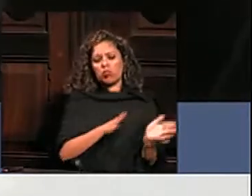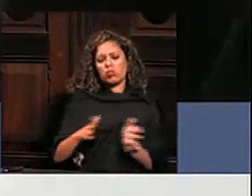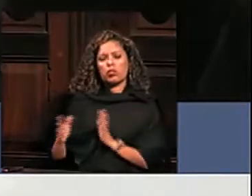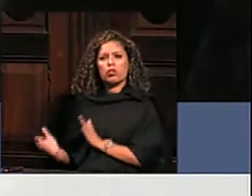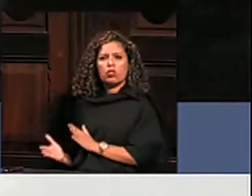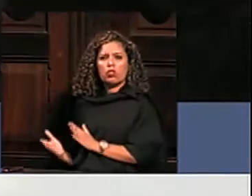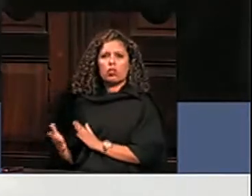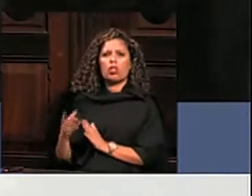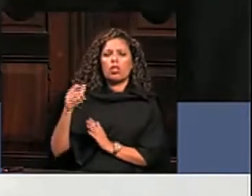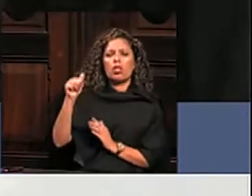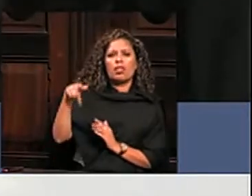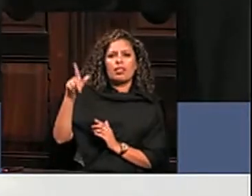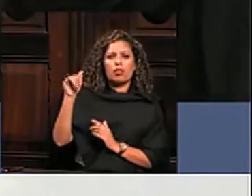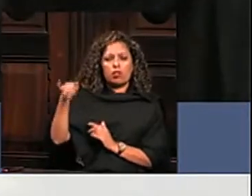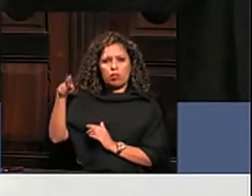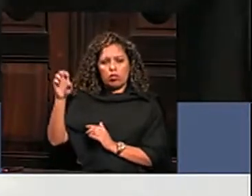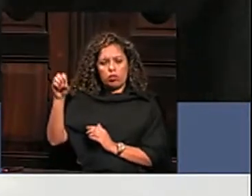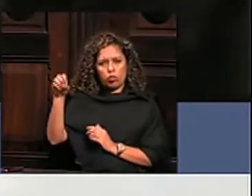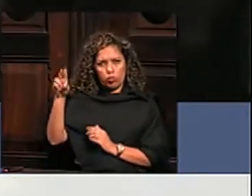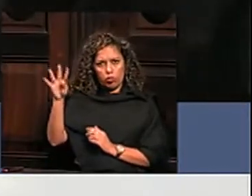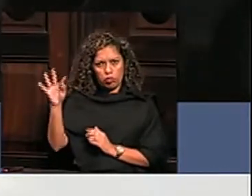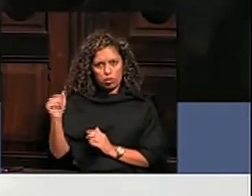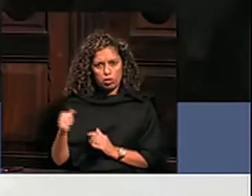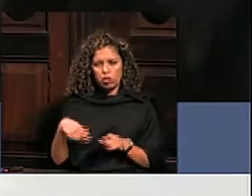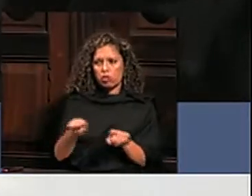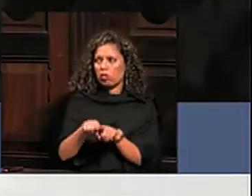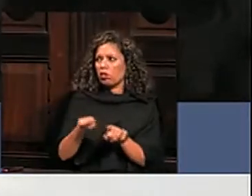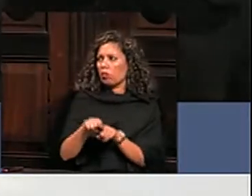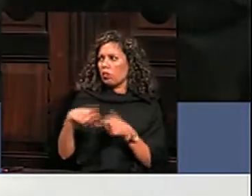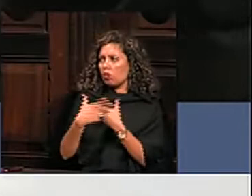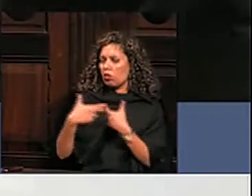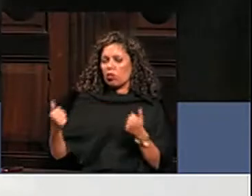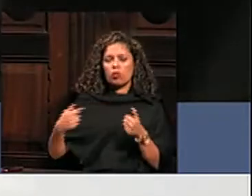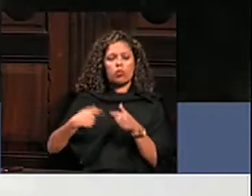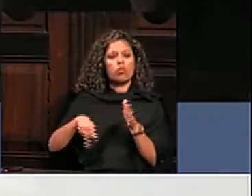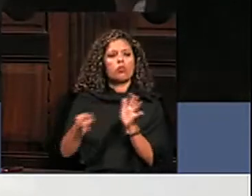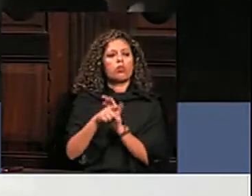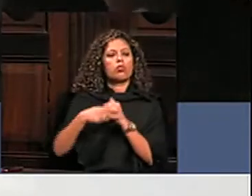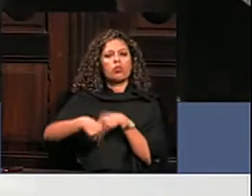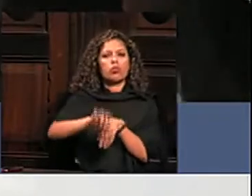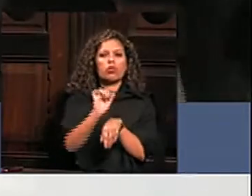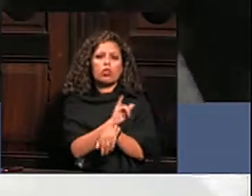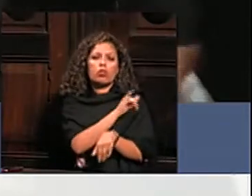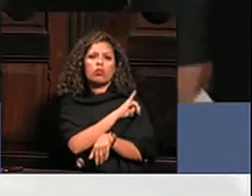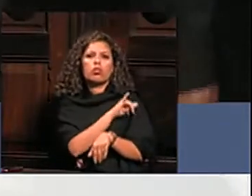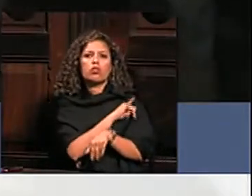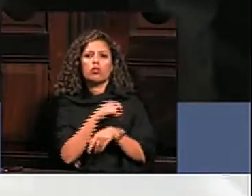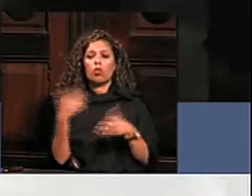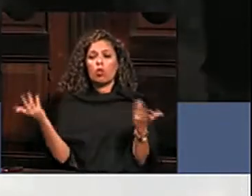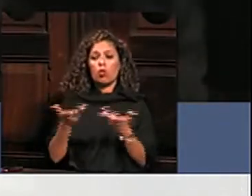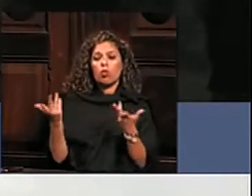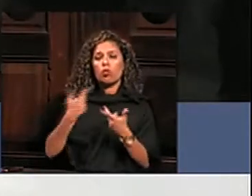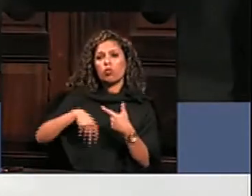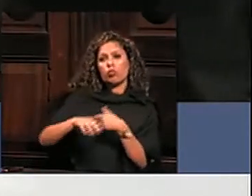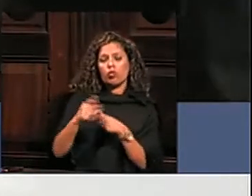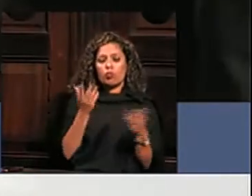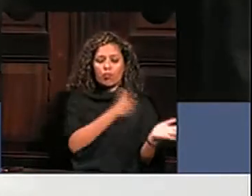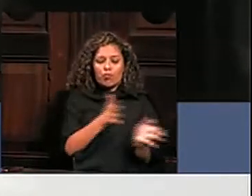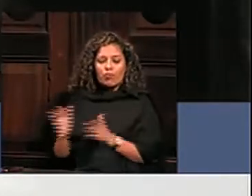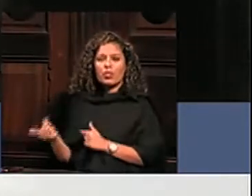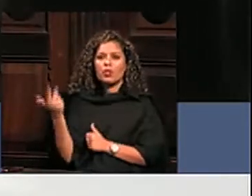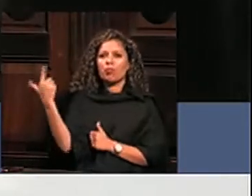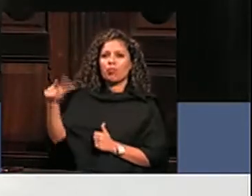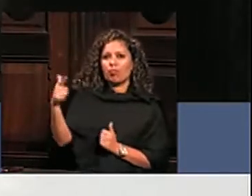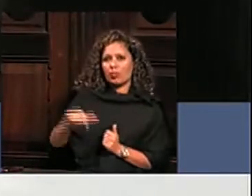execução das contas públicas. É fundamental, principalmente num estado como o Rio de Janeiro, que vive num absoluto descontrole e que